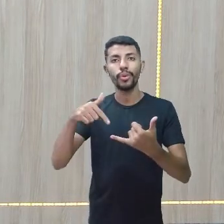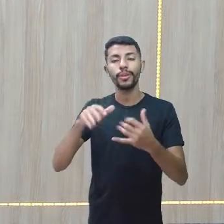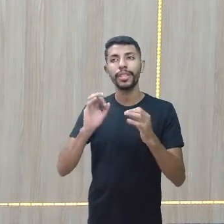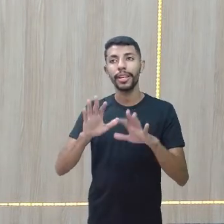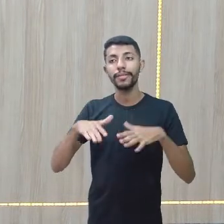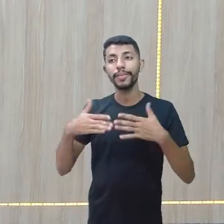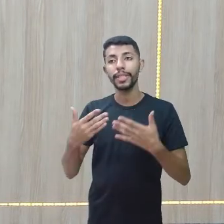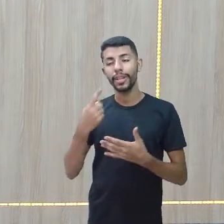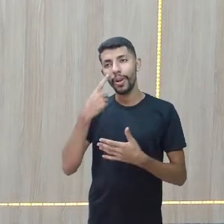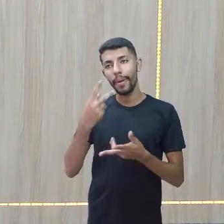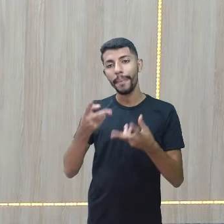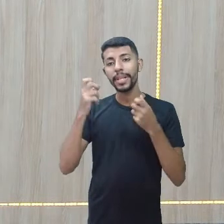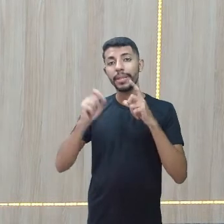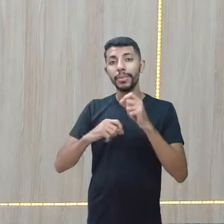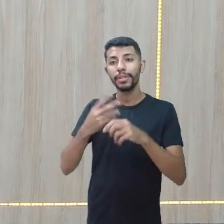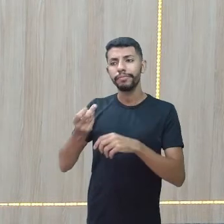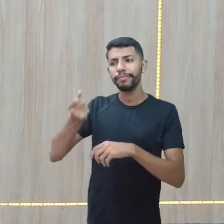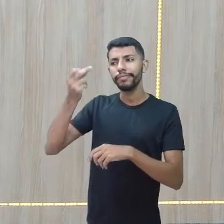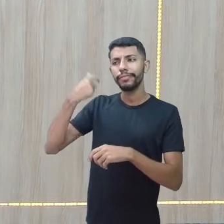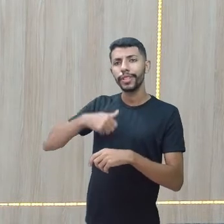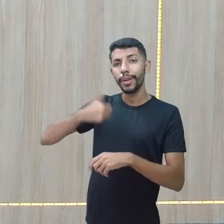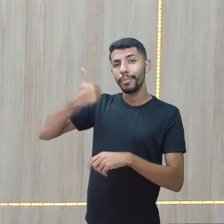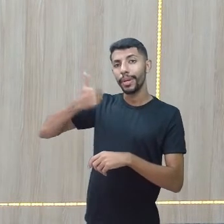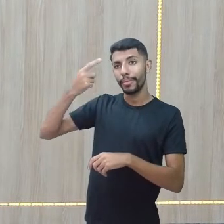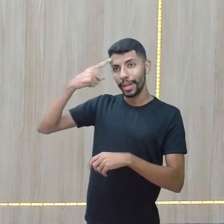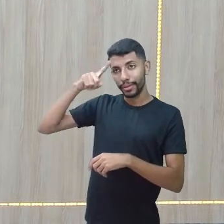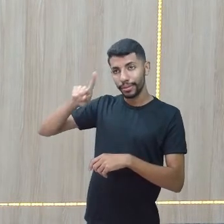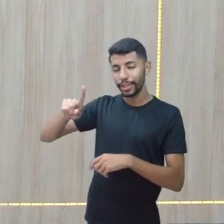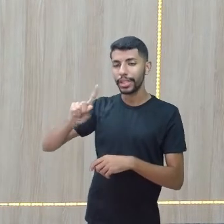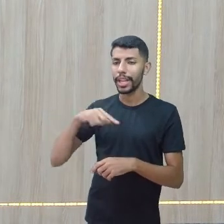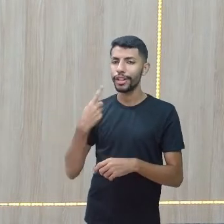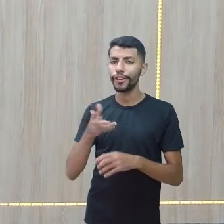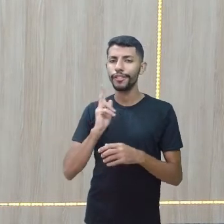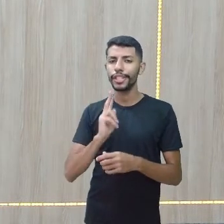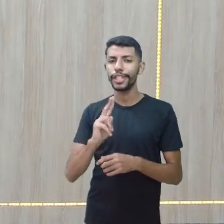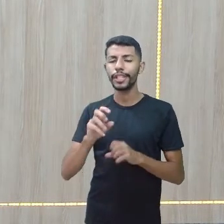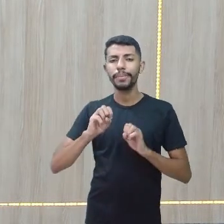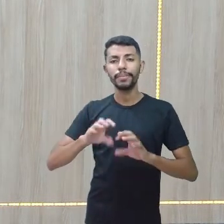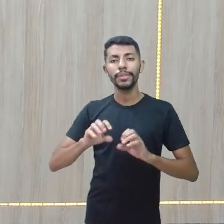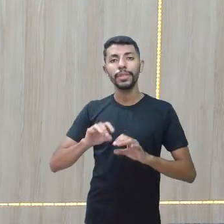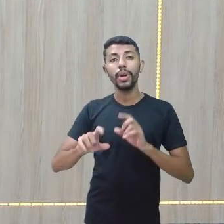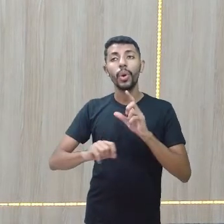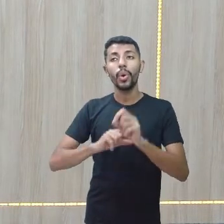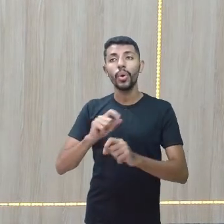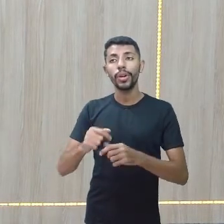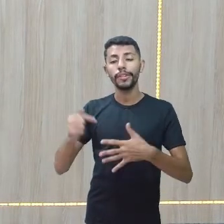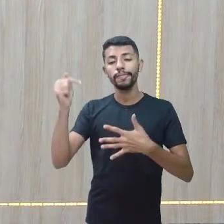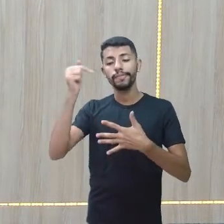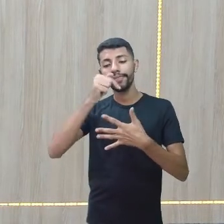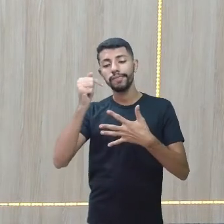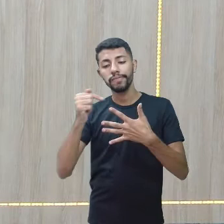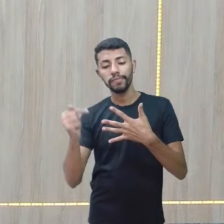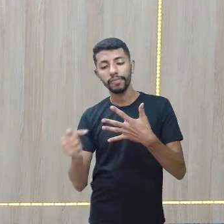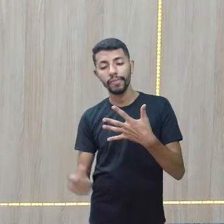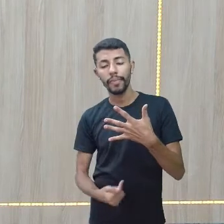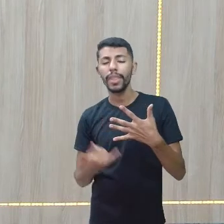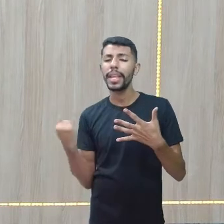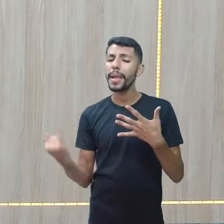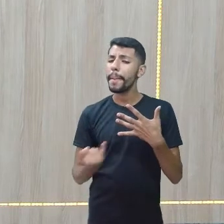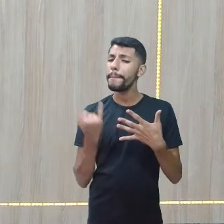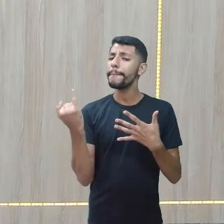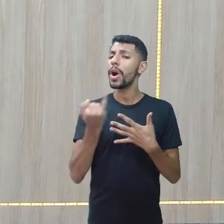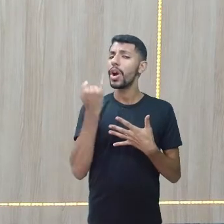nosso primeiro dia, a gente vem trabalhando de forma muito pontuada aspectos importantes para que a gente